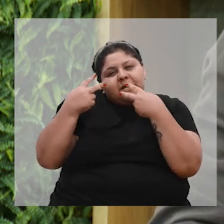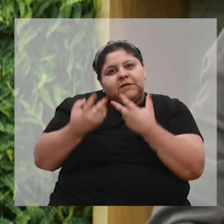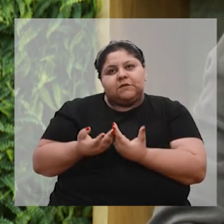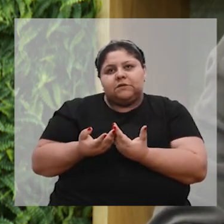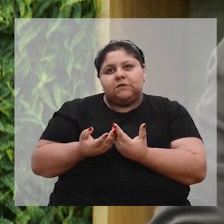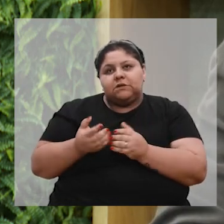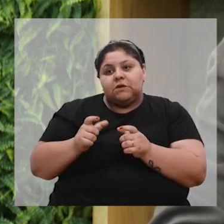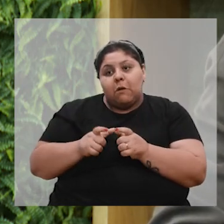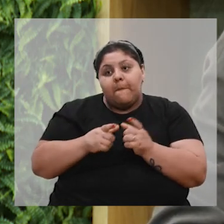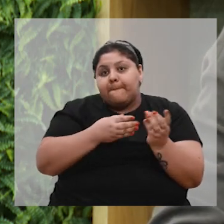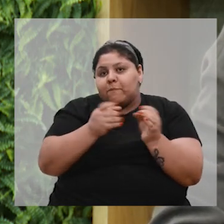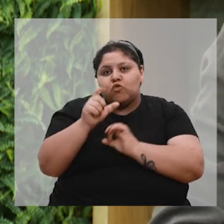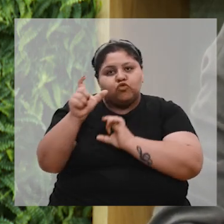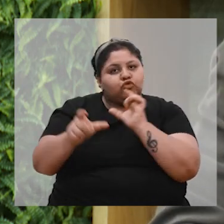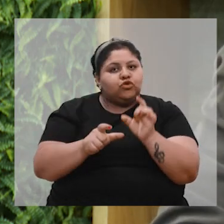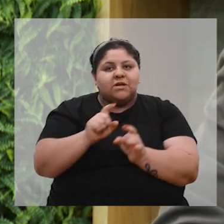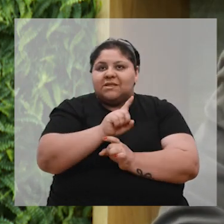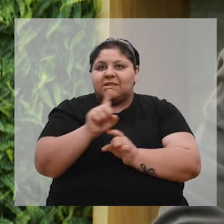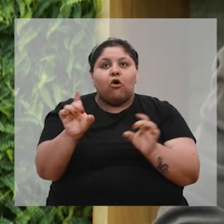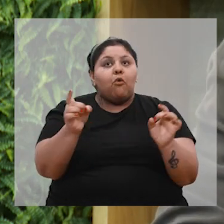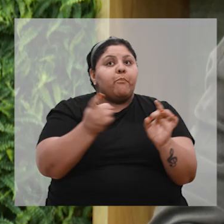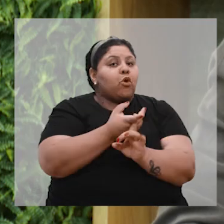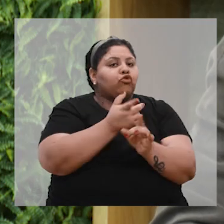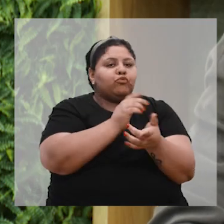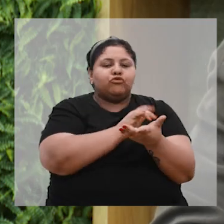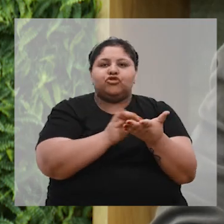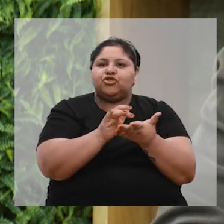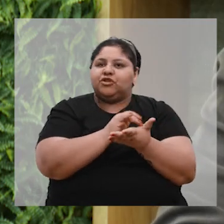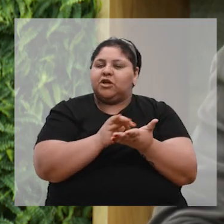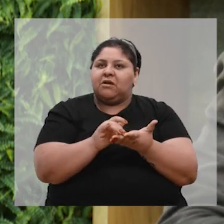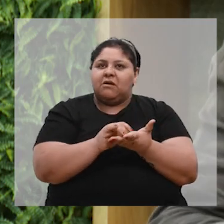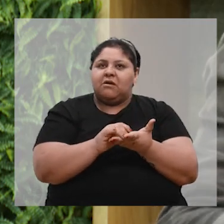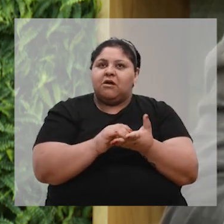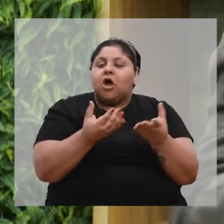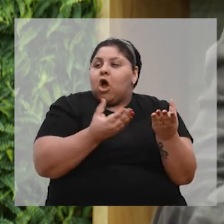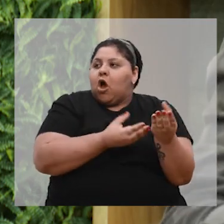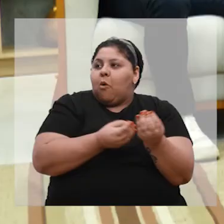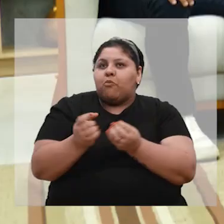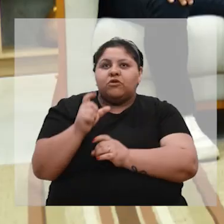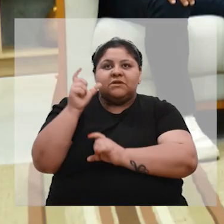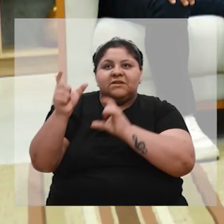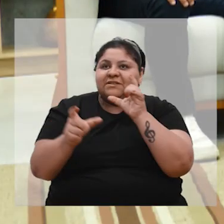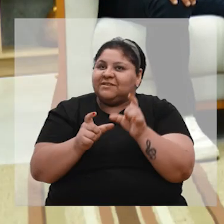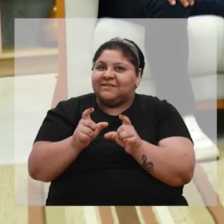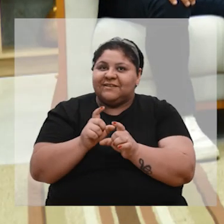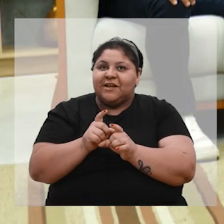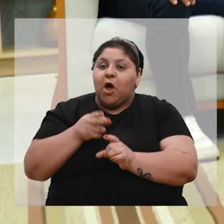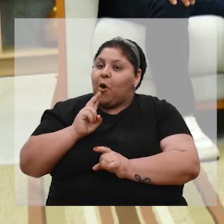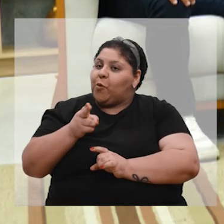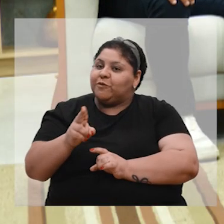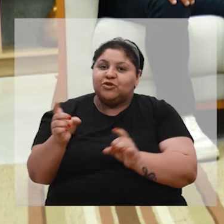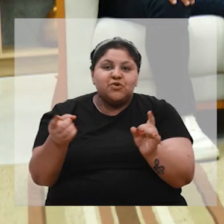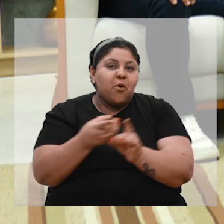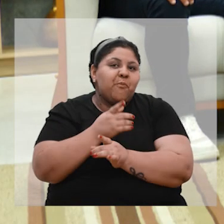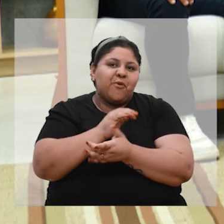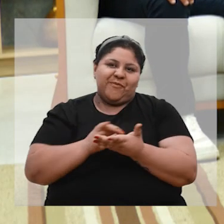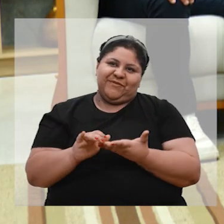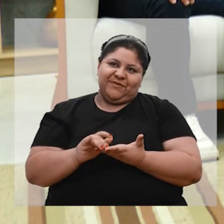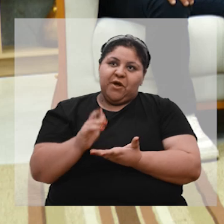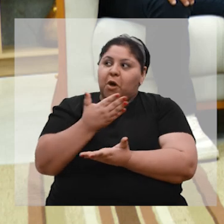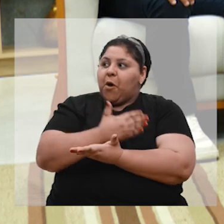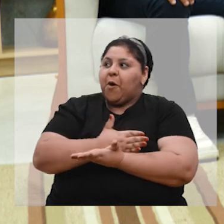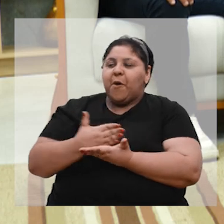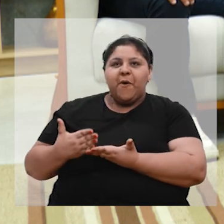que a maioria dos professores não estava preparado para isso e muita gente ainda não está. Então, assim